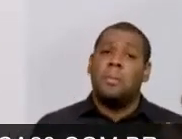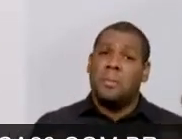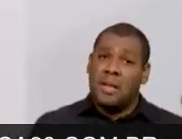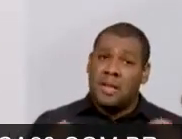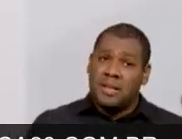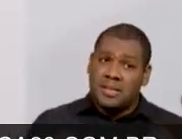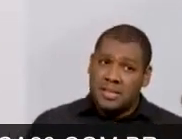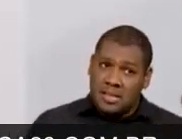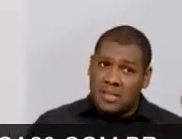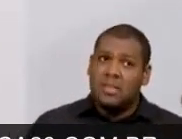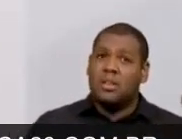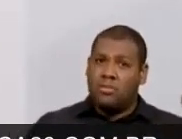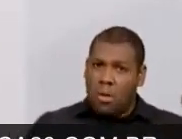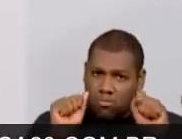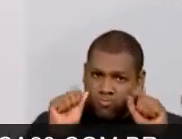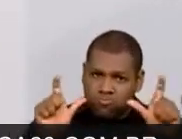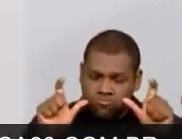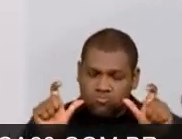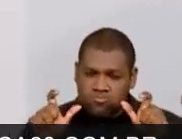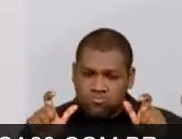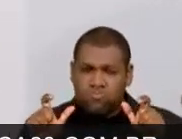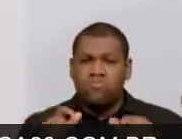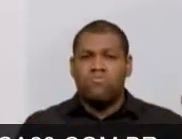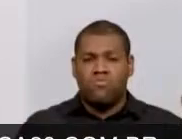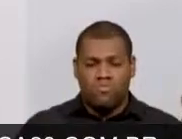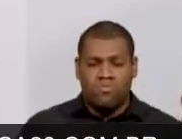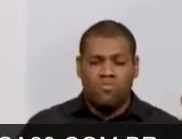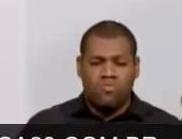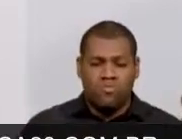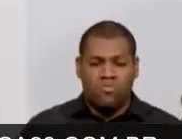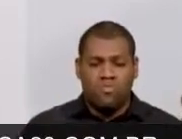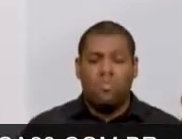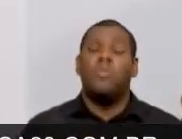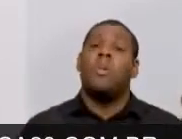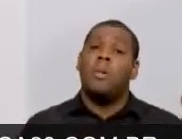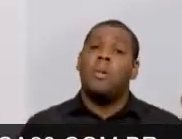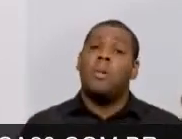atenção nesses sinais de alerta. Esses sinais de alerta apareceram, precisa ir no serviço de saúde.